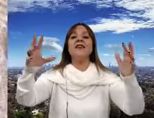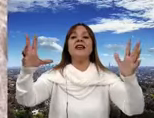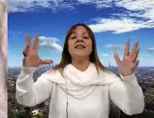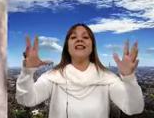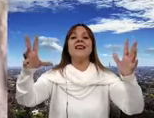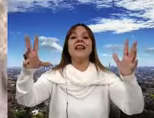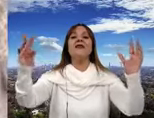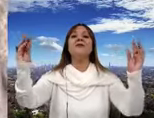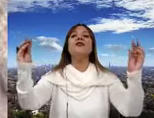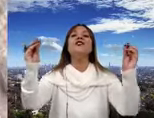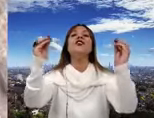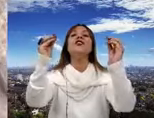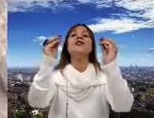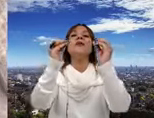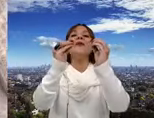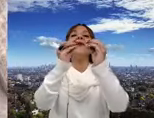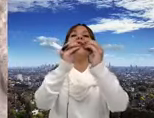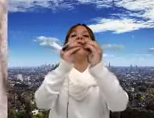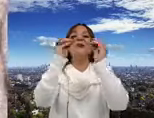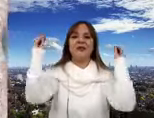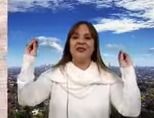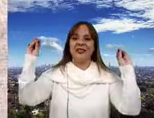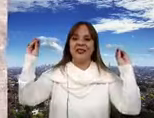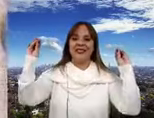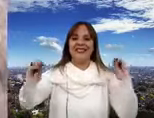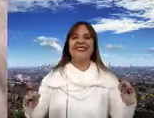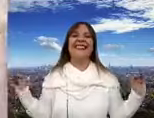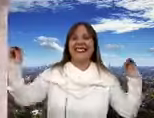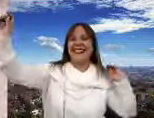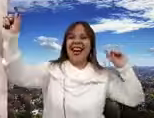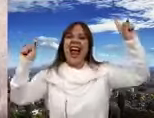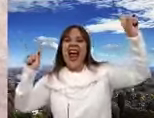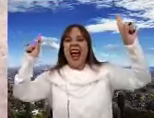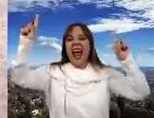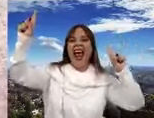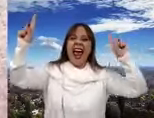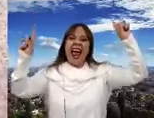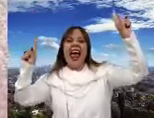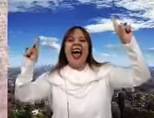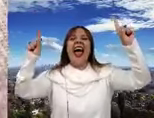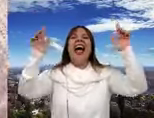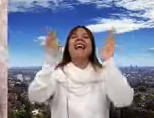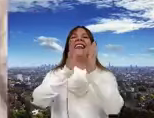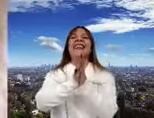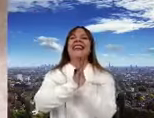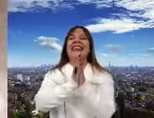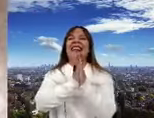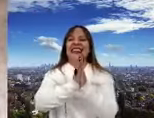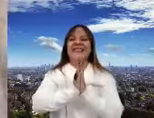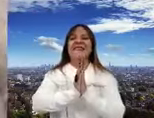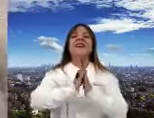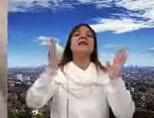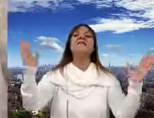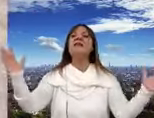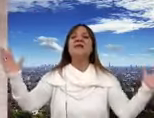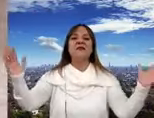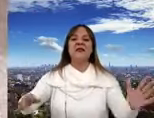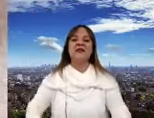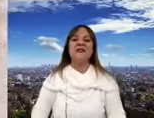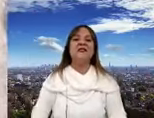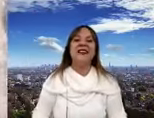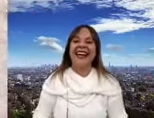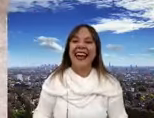live com um beijinho de amor, por favor. Com certeza. Ah, que lindo. Mais amor, por favor,